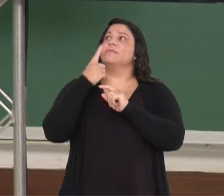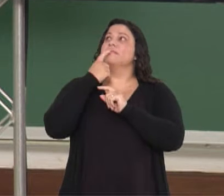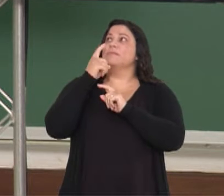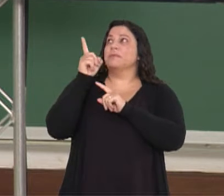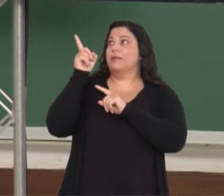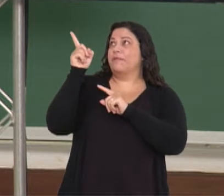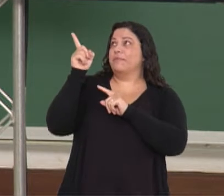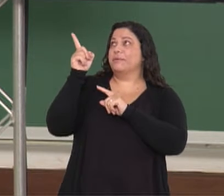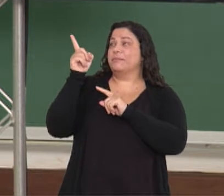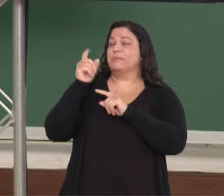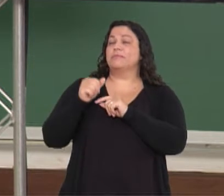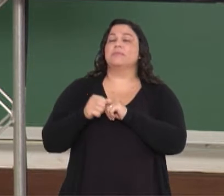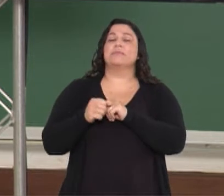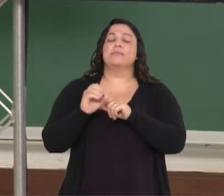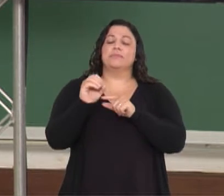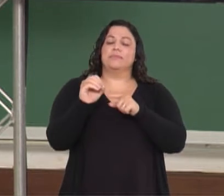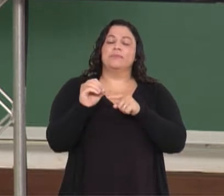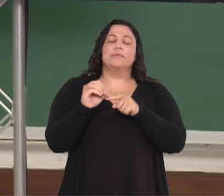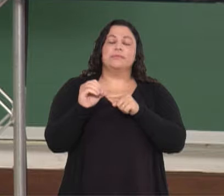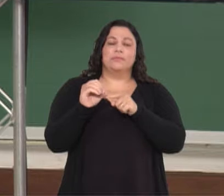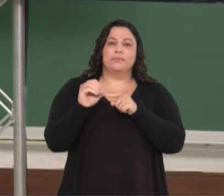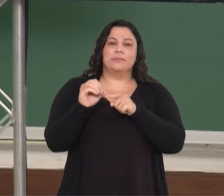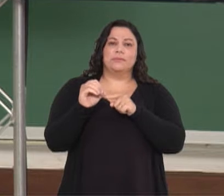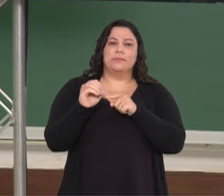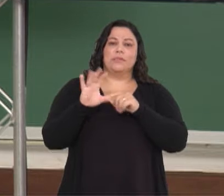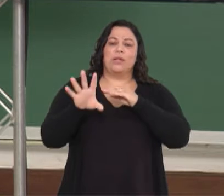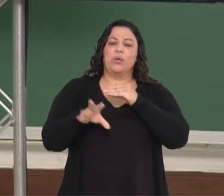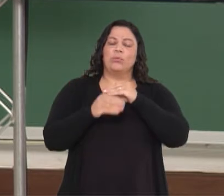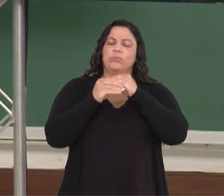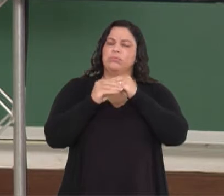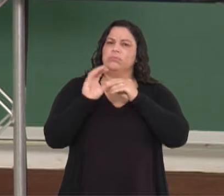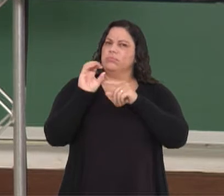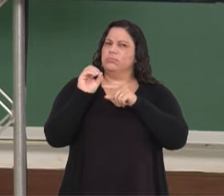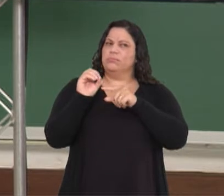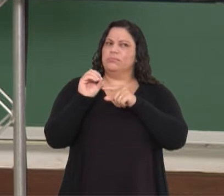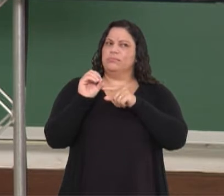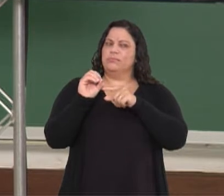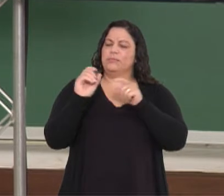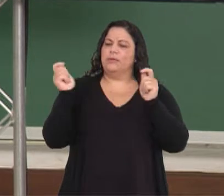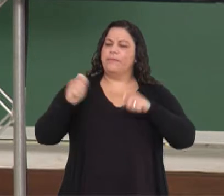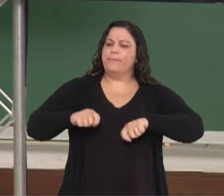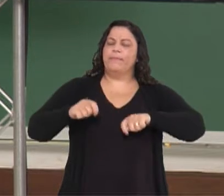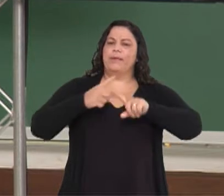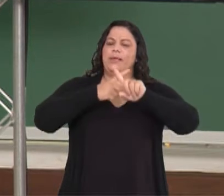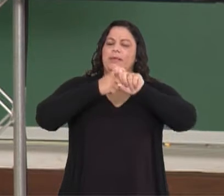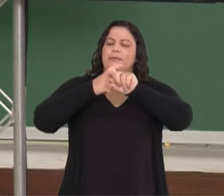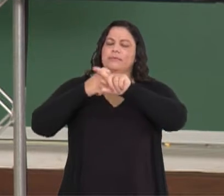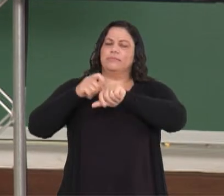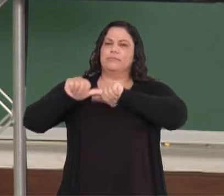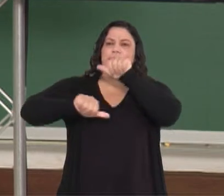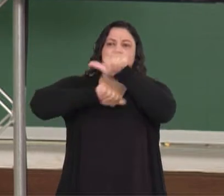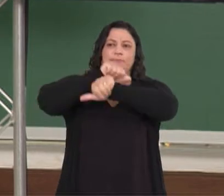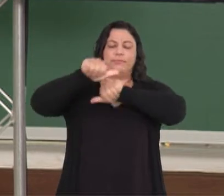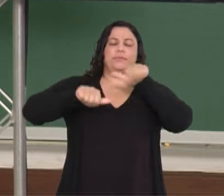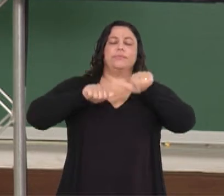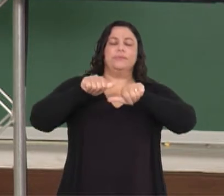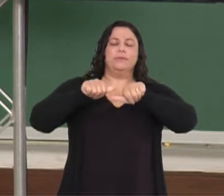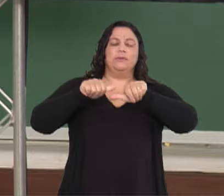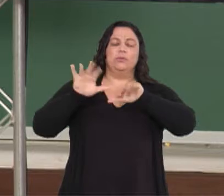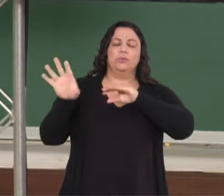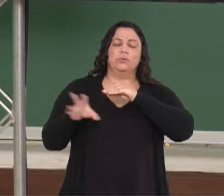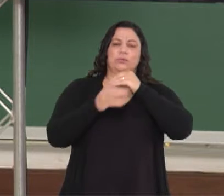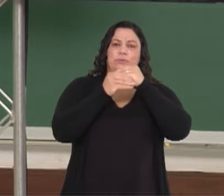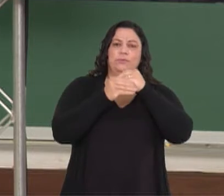expoente 1, só que com coeficiente 0, para ele ficar completo. Ou seja, pegue o seu polinômio e transforme ele num polinômio completo.